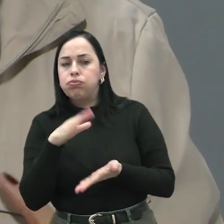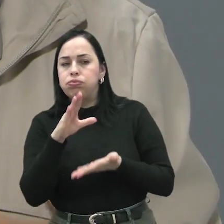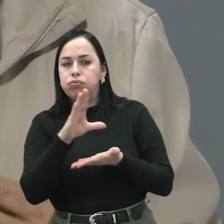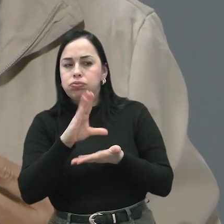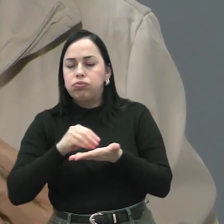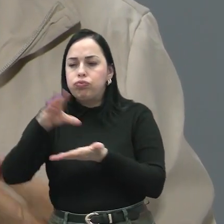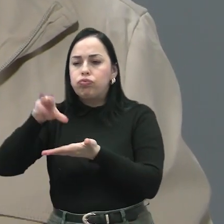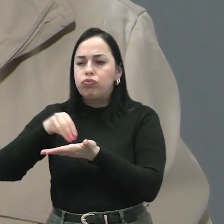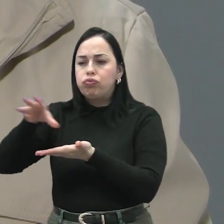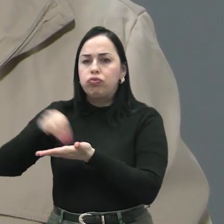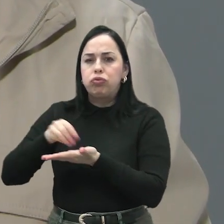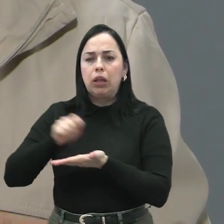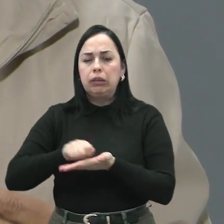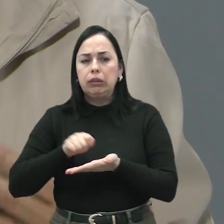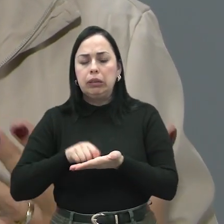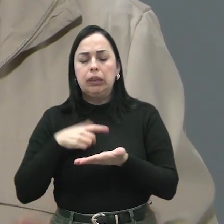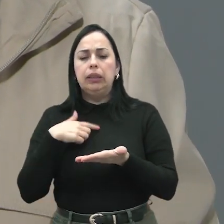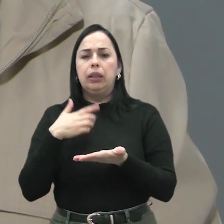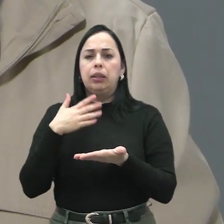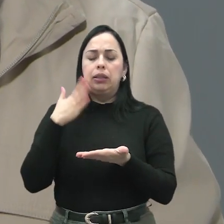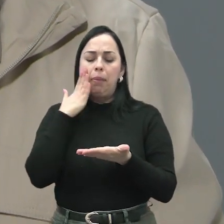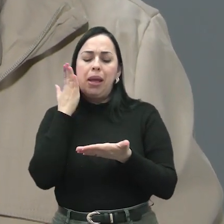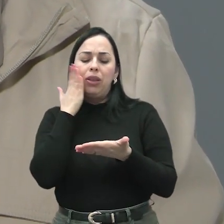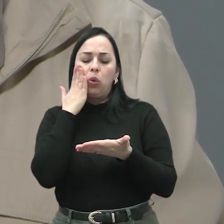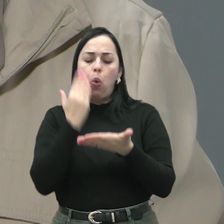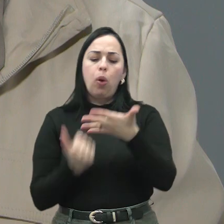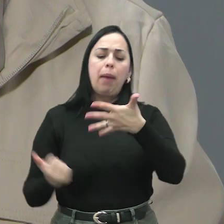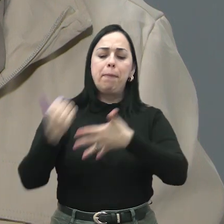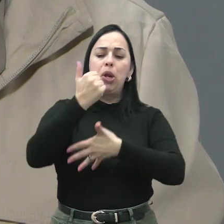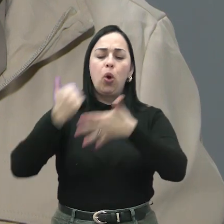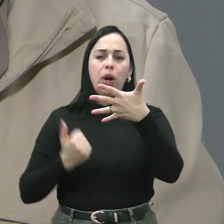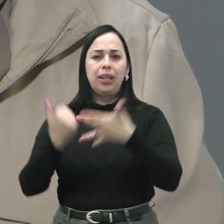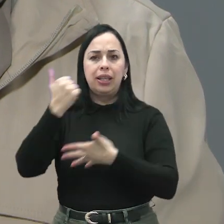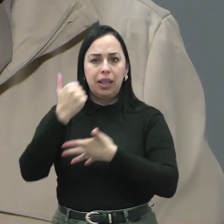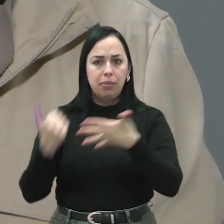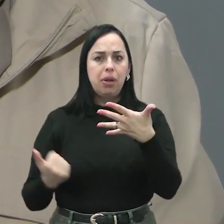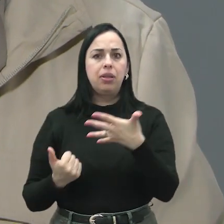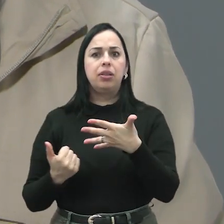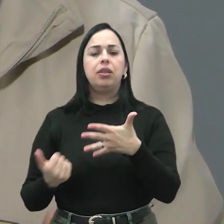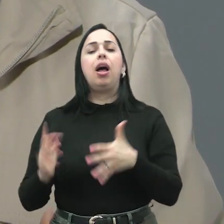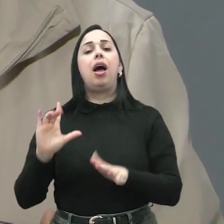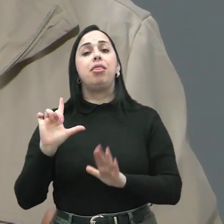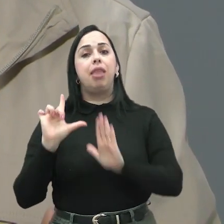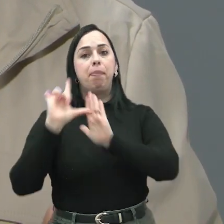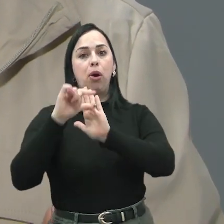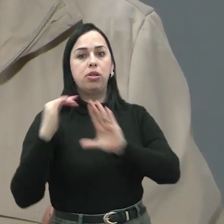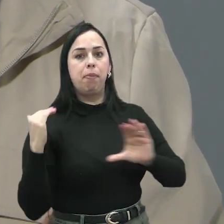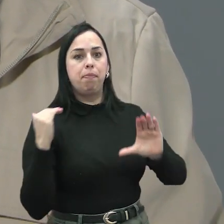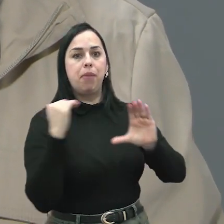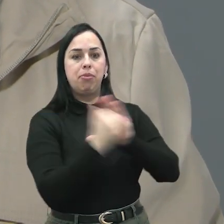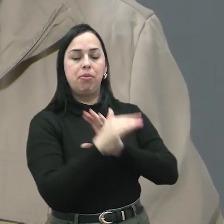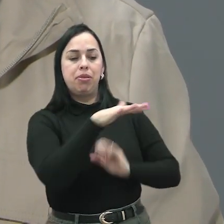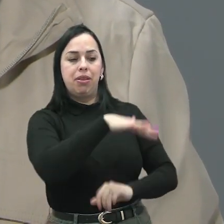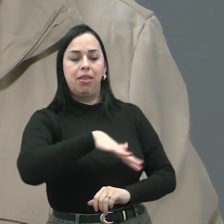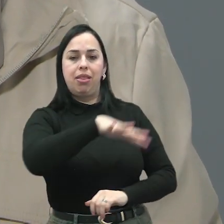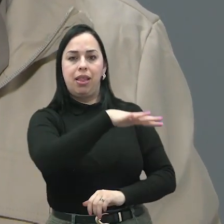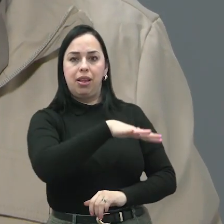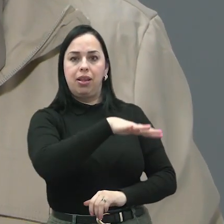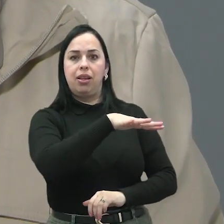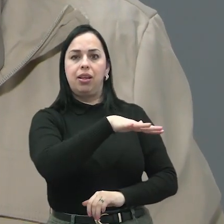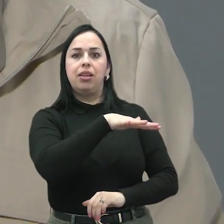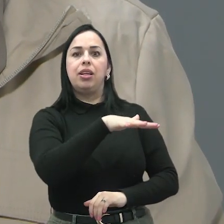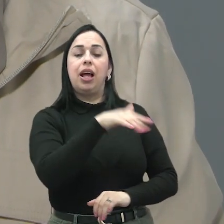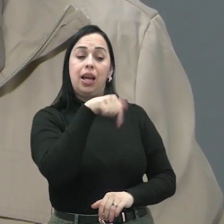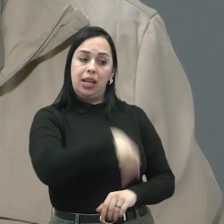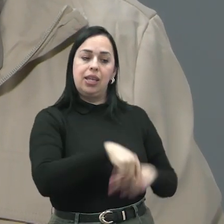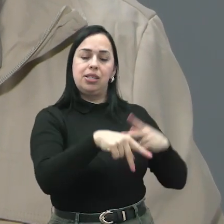estaremos aí escolhendo, né, elegendo, priorizando essas propostas, que serão encaminhadas para a regional e depois